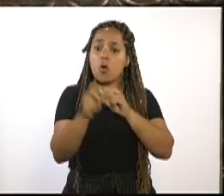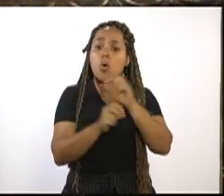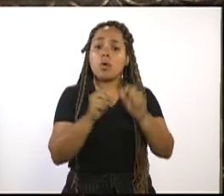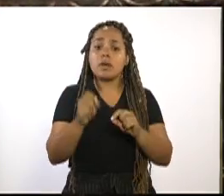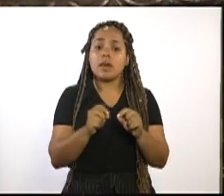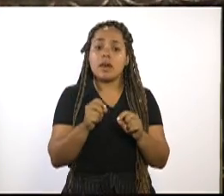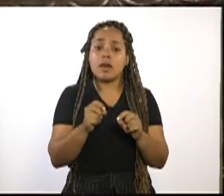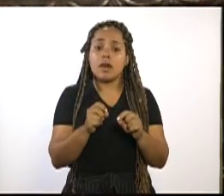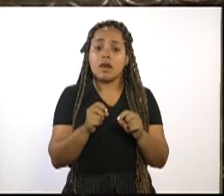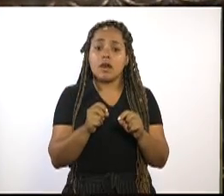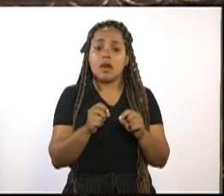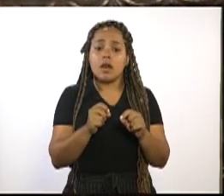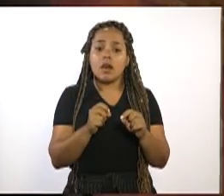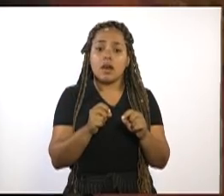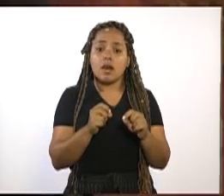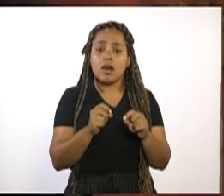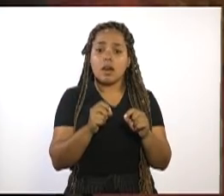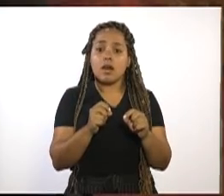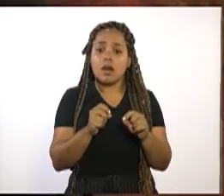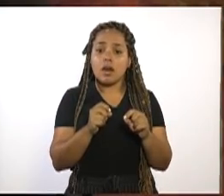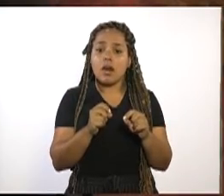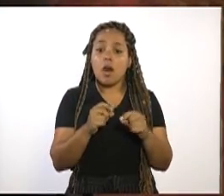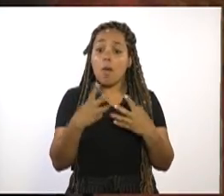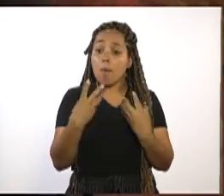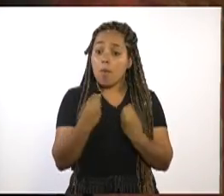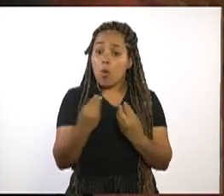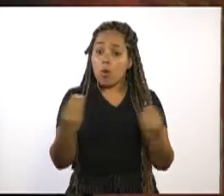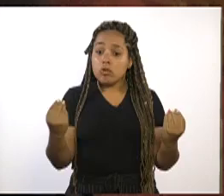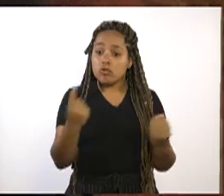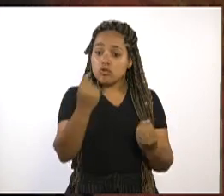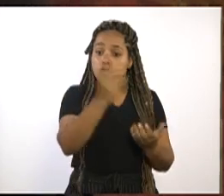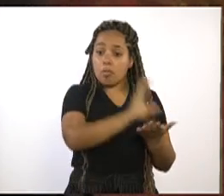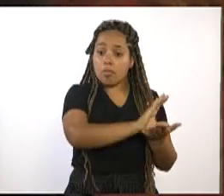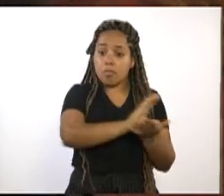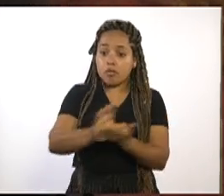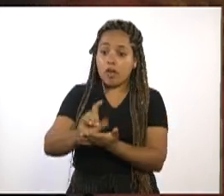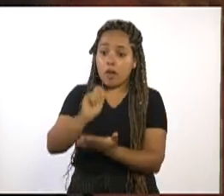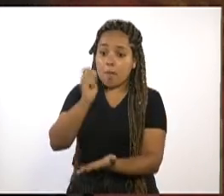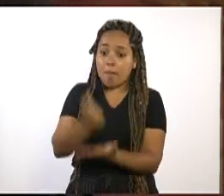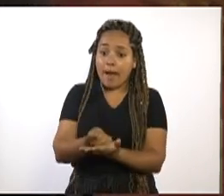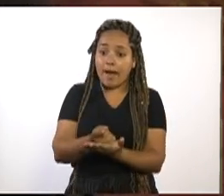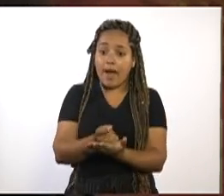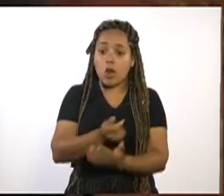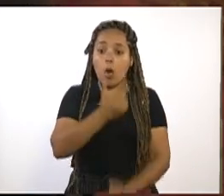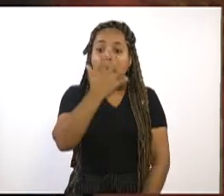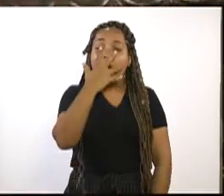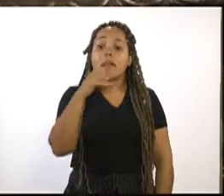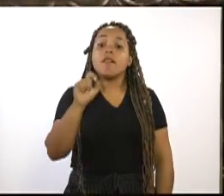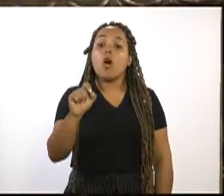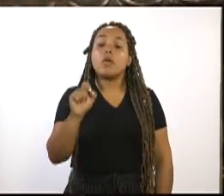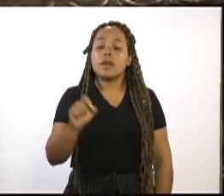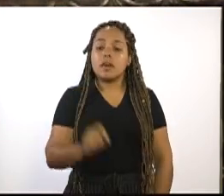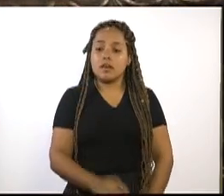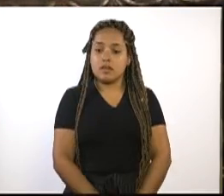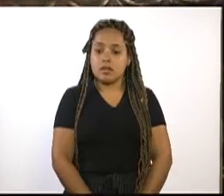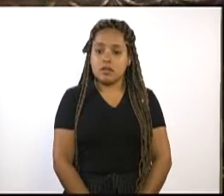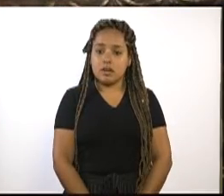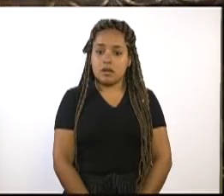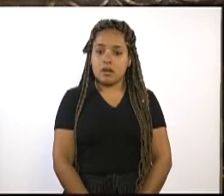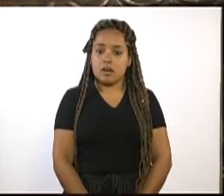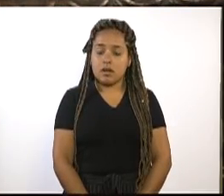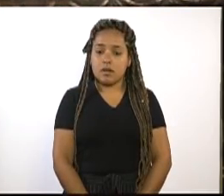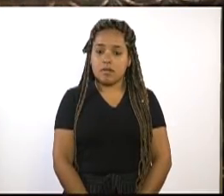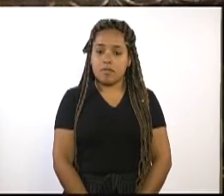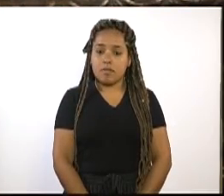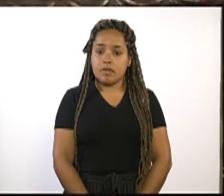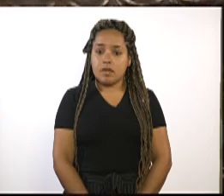Grandes financiadores desse carnaval foram a Refit e a